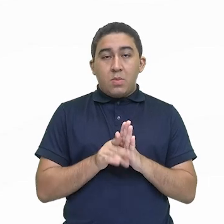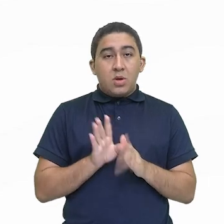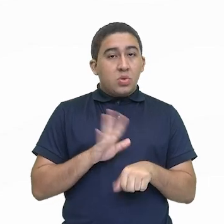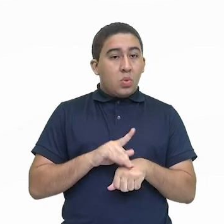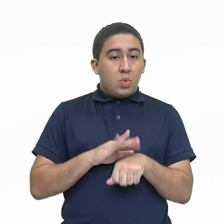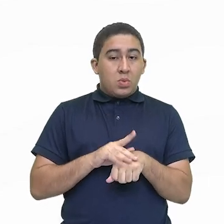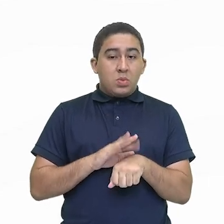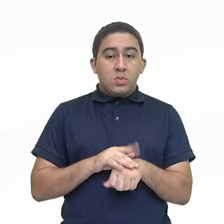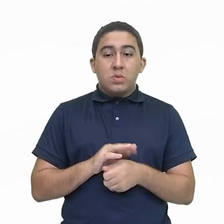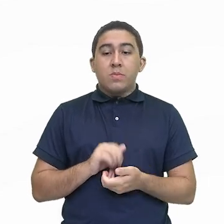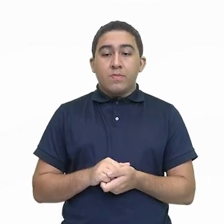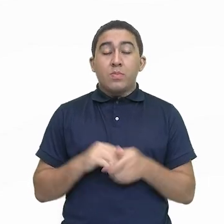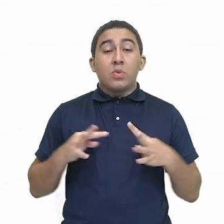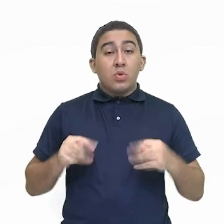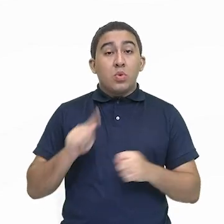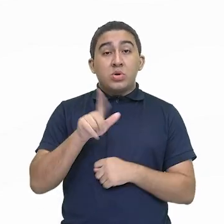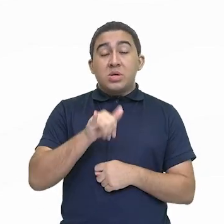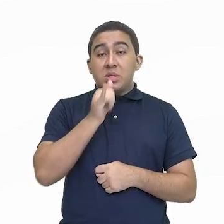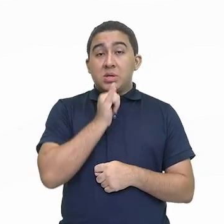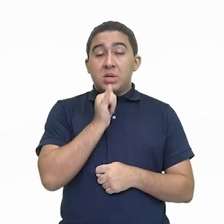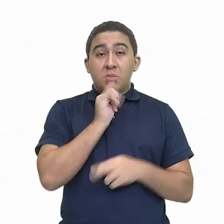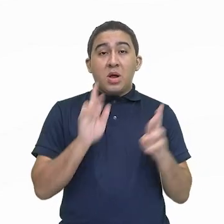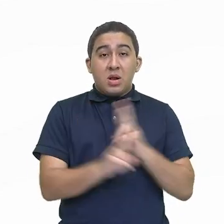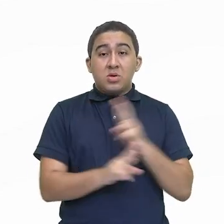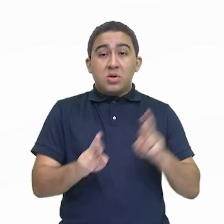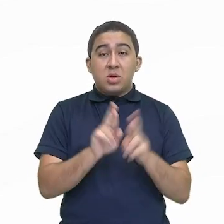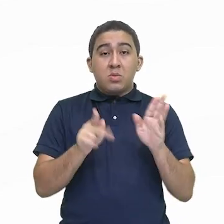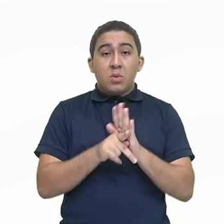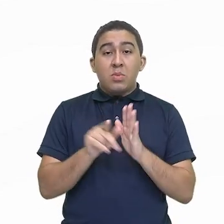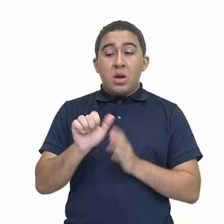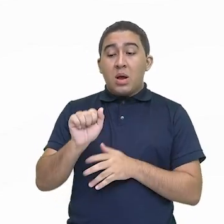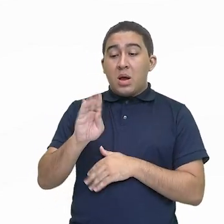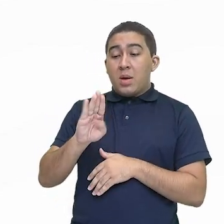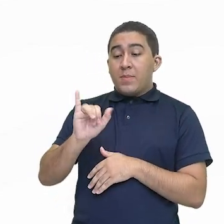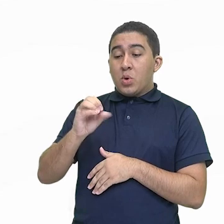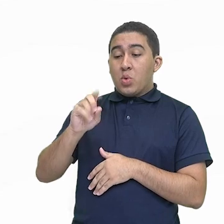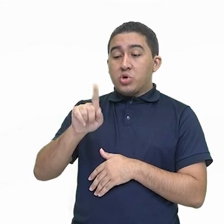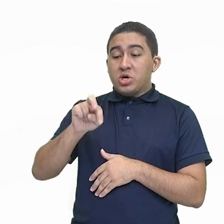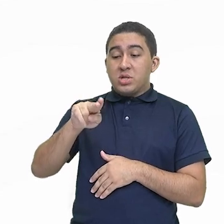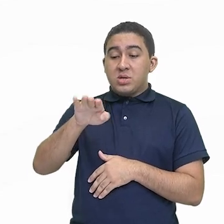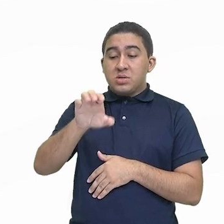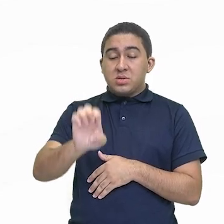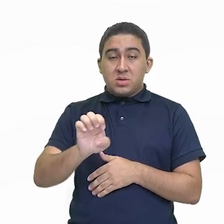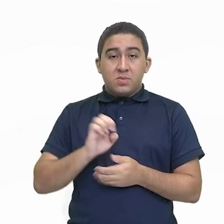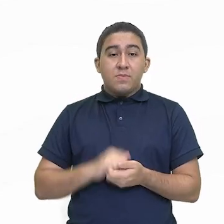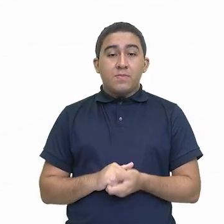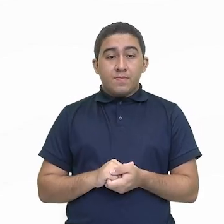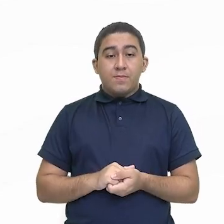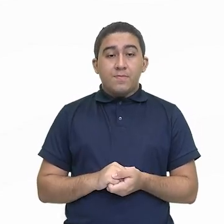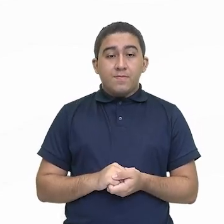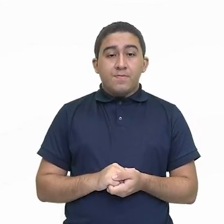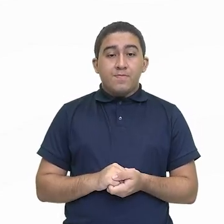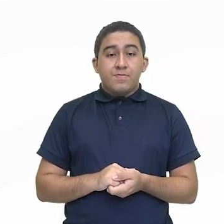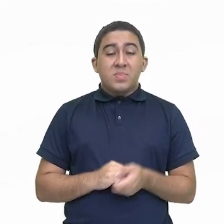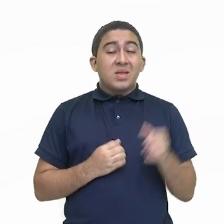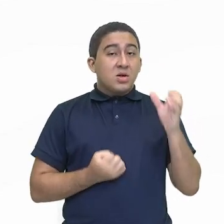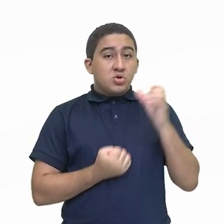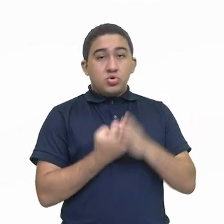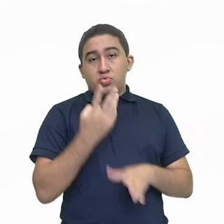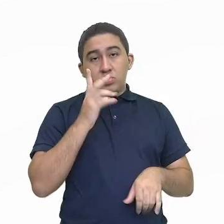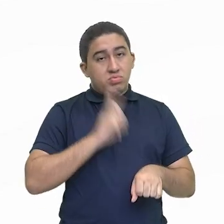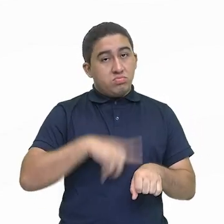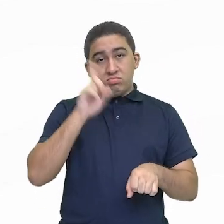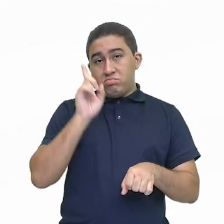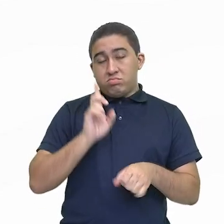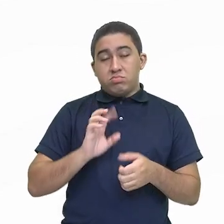esses exemplos eles estavam relacionados à teoria da abiogênese, a teoria da geração